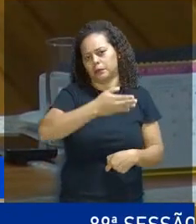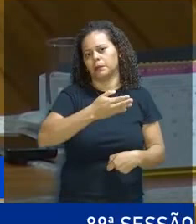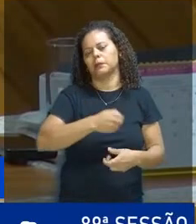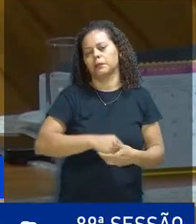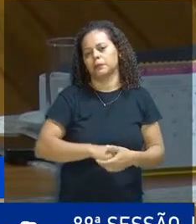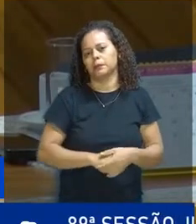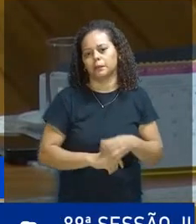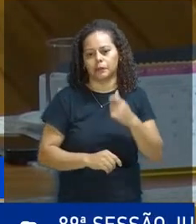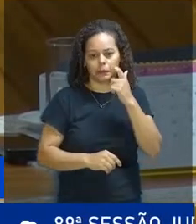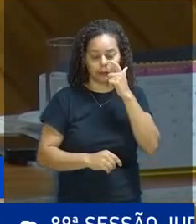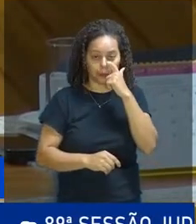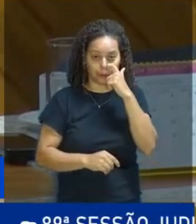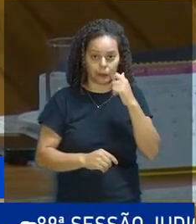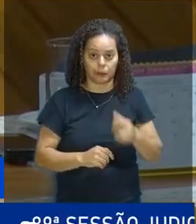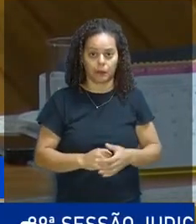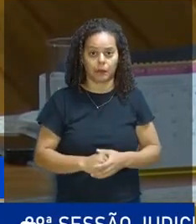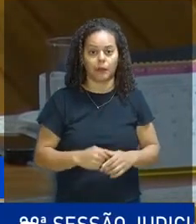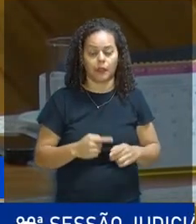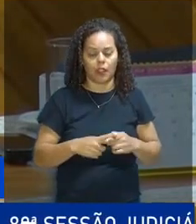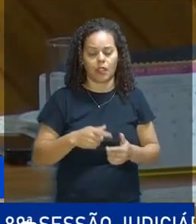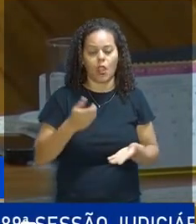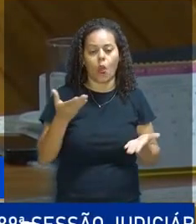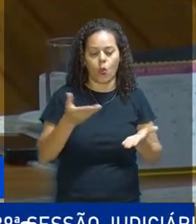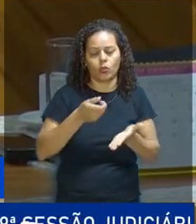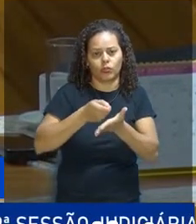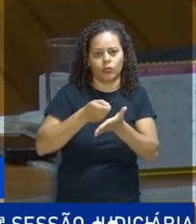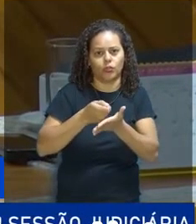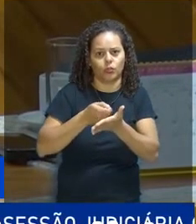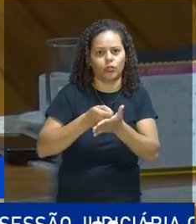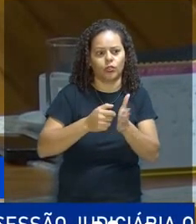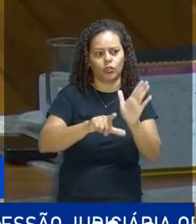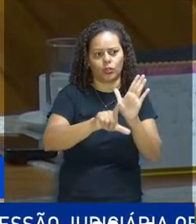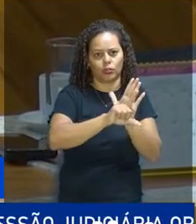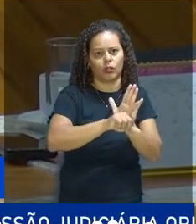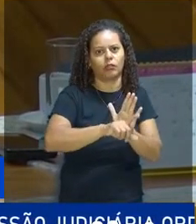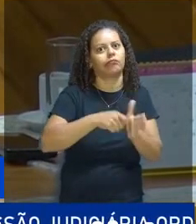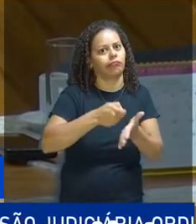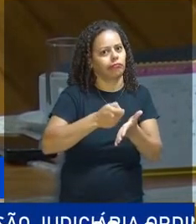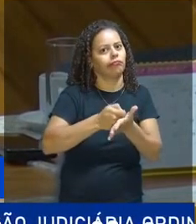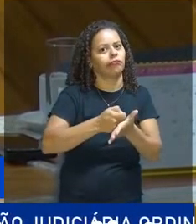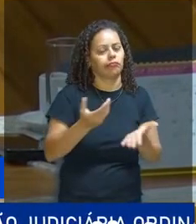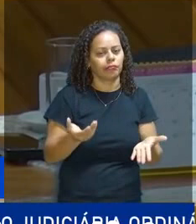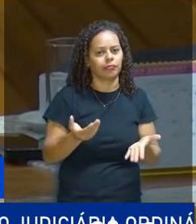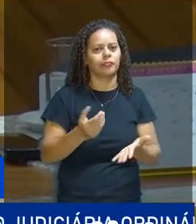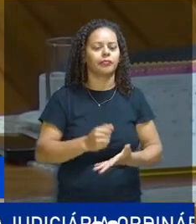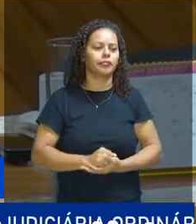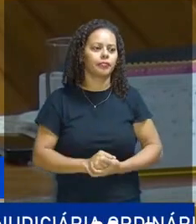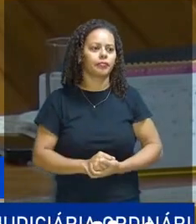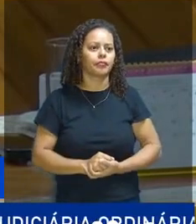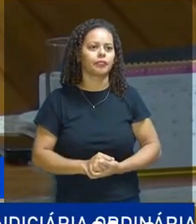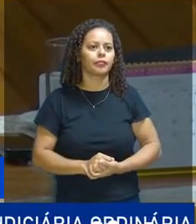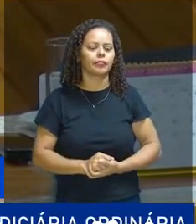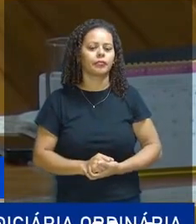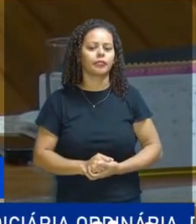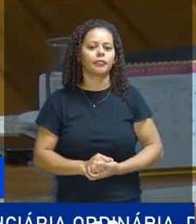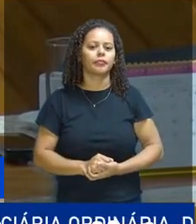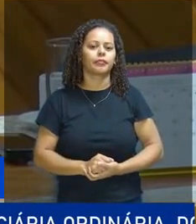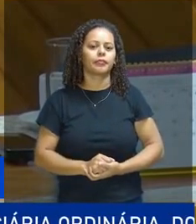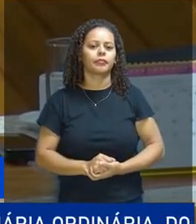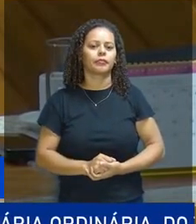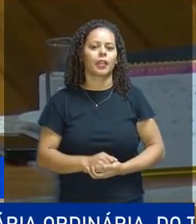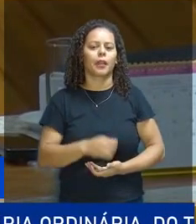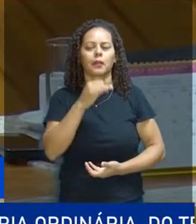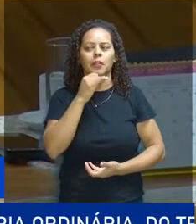notas, como exige a norma de regência que eu acabei de citar. Eu transcrevo aqui alguns julgados de outros tribunais, senhor